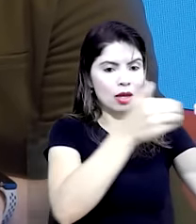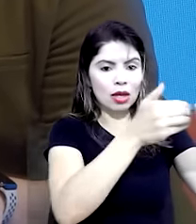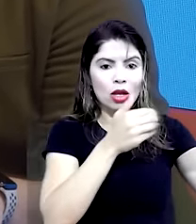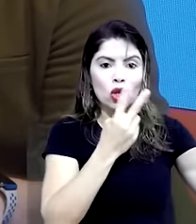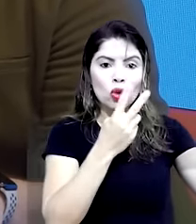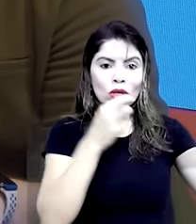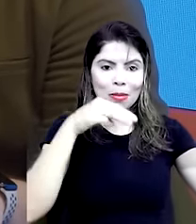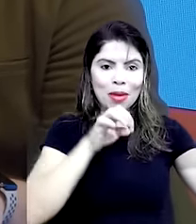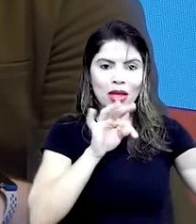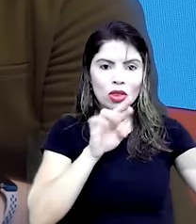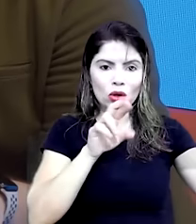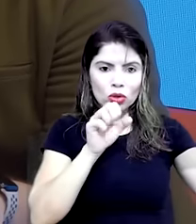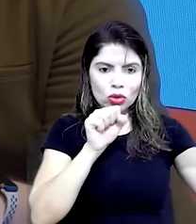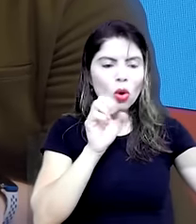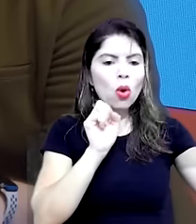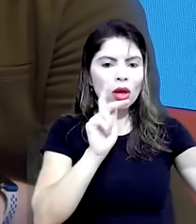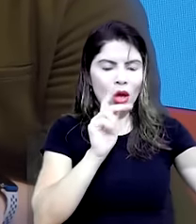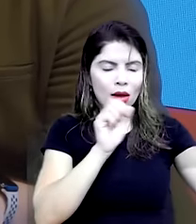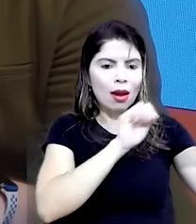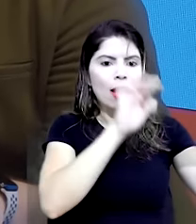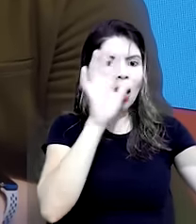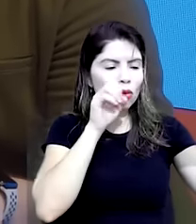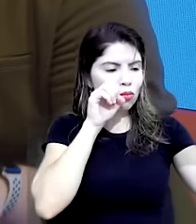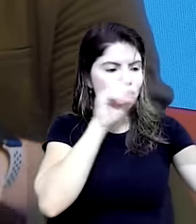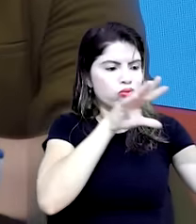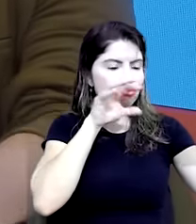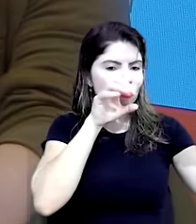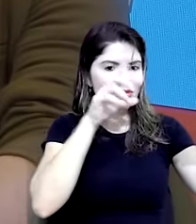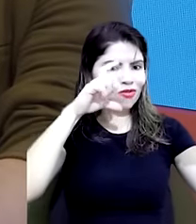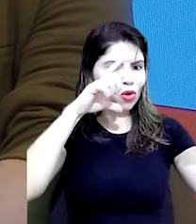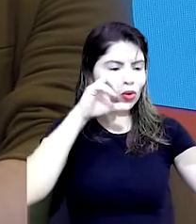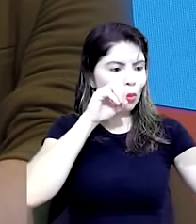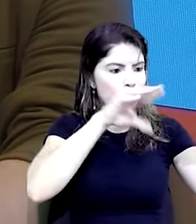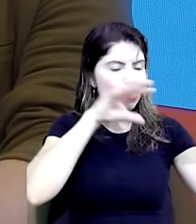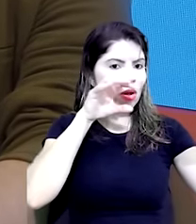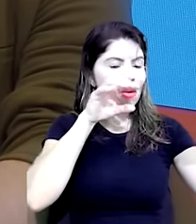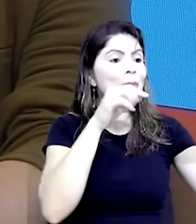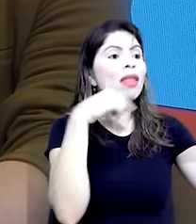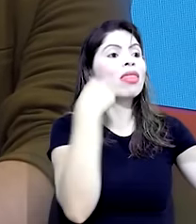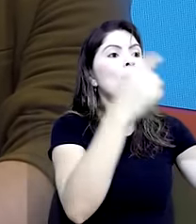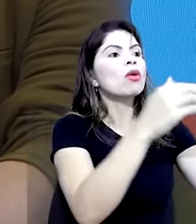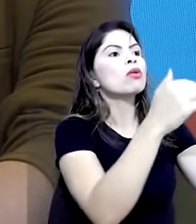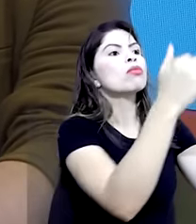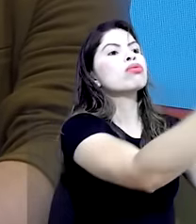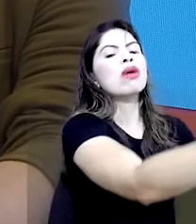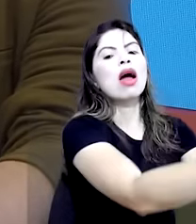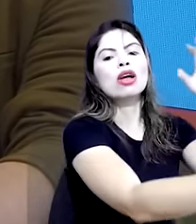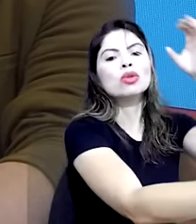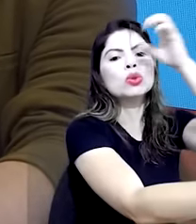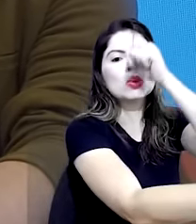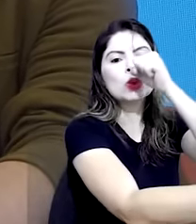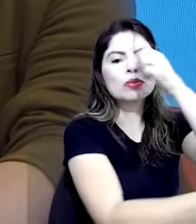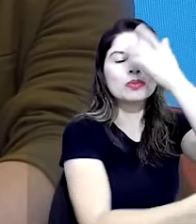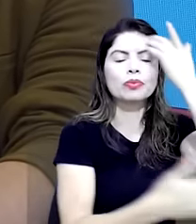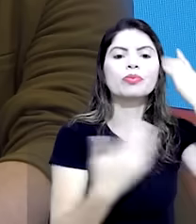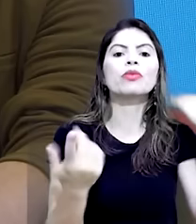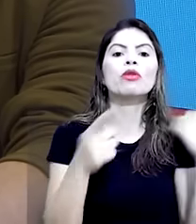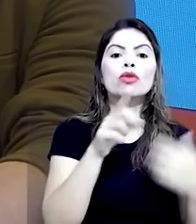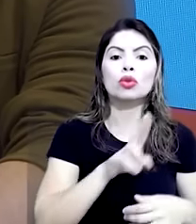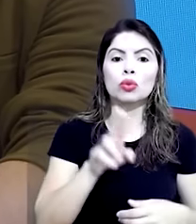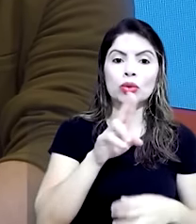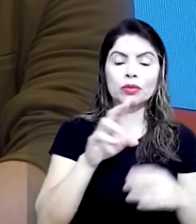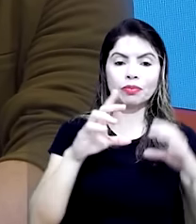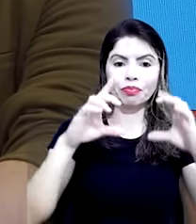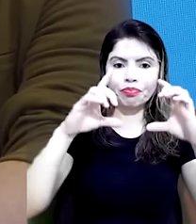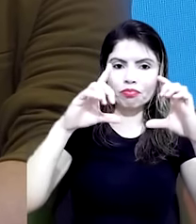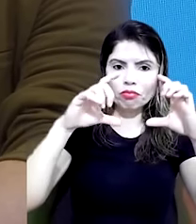flash como uma forma de iluminar uma foto de estante eles acabam deixando a foto ainda mais escura e aí o que eu digo então quando você usa o Flash